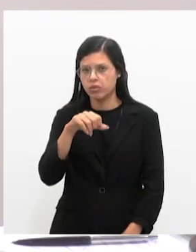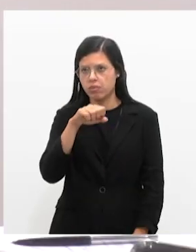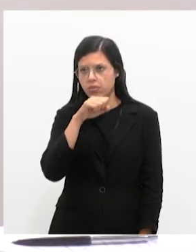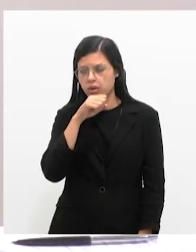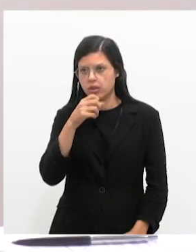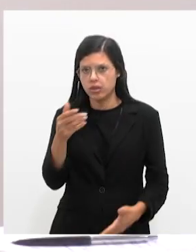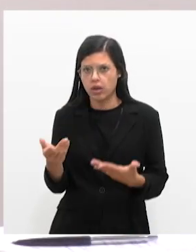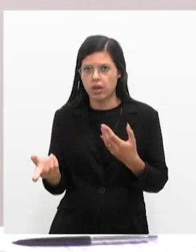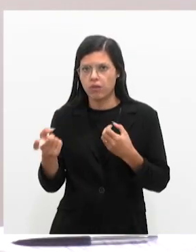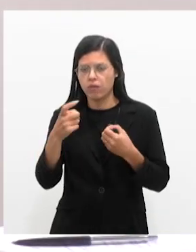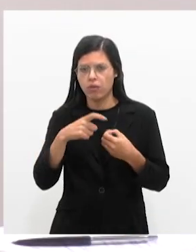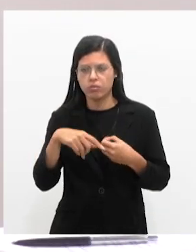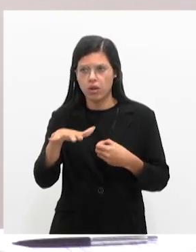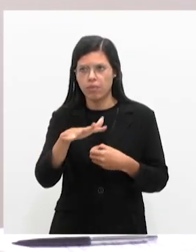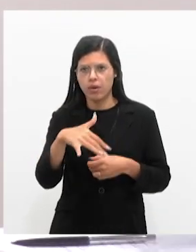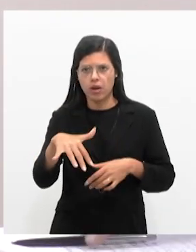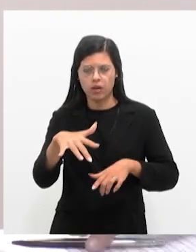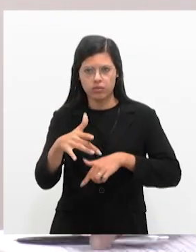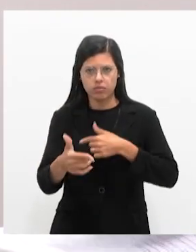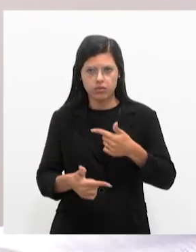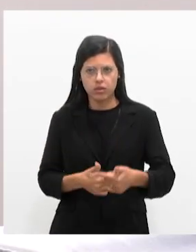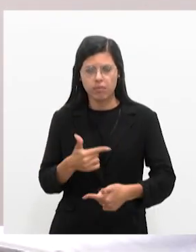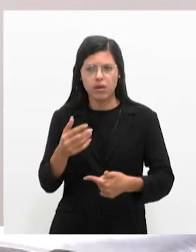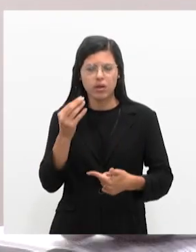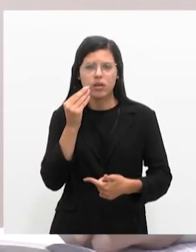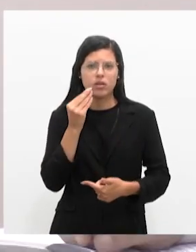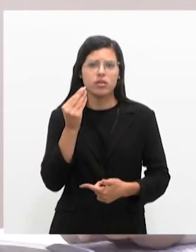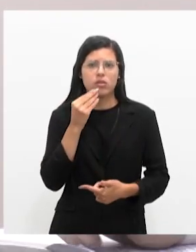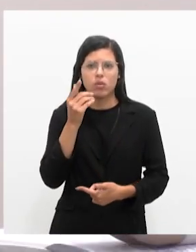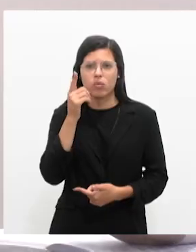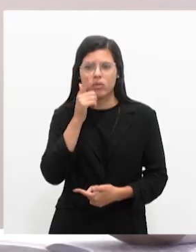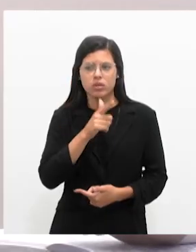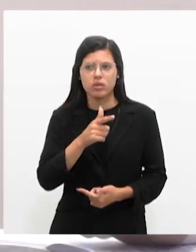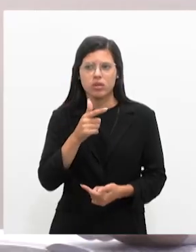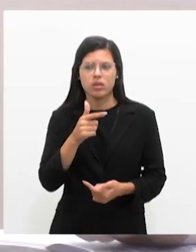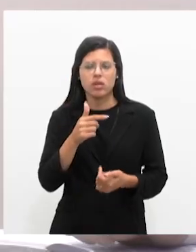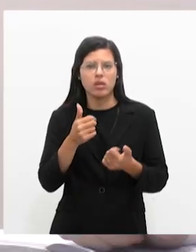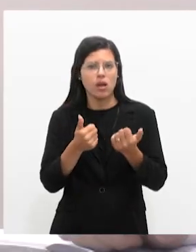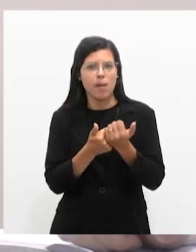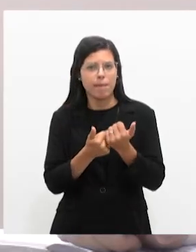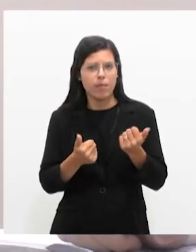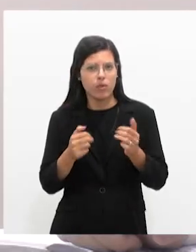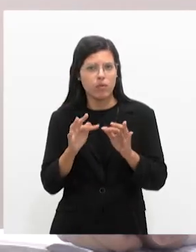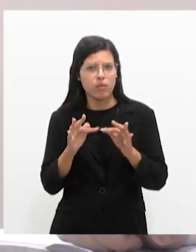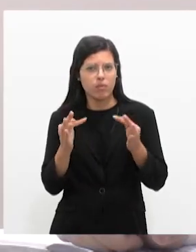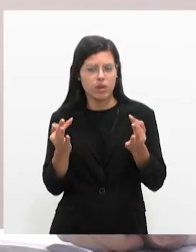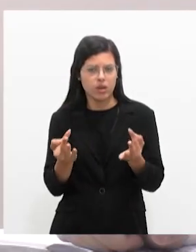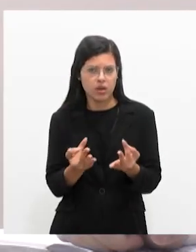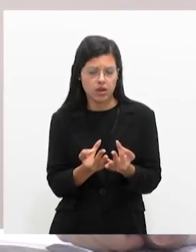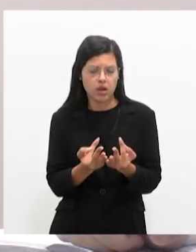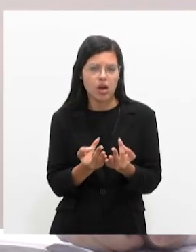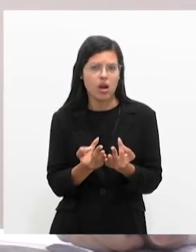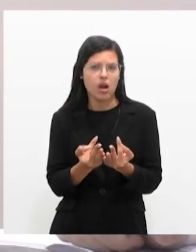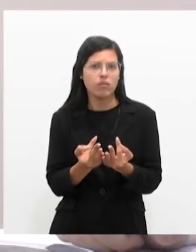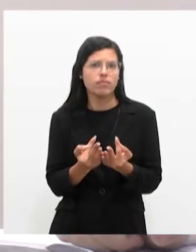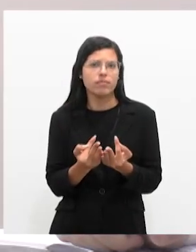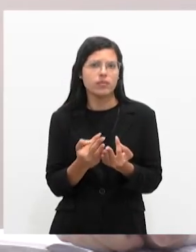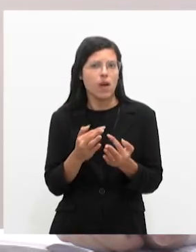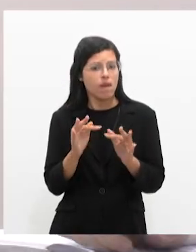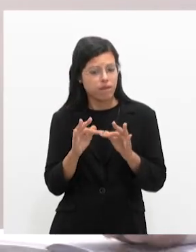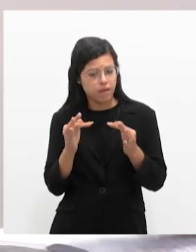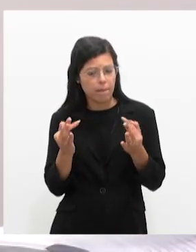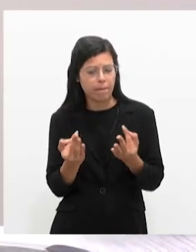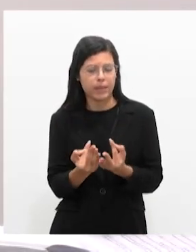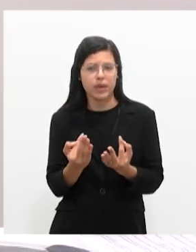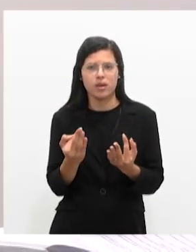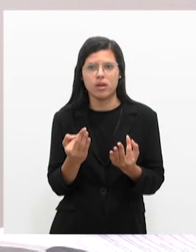para o mercado de trabalho, elas buscam, inclusive, suporte familiar e rede de apoio. E isso também é uma realidade. A família, em muitos momentos, fica